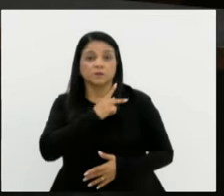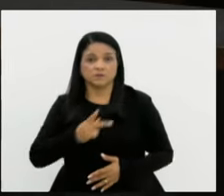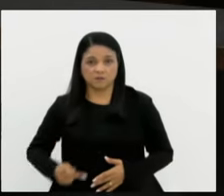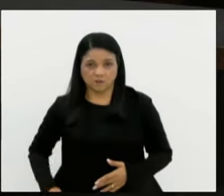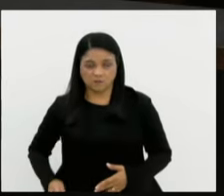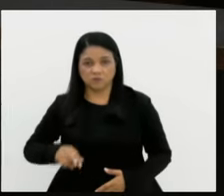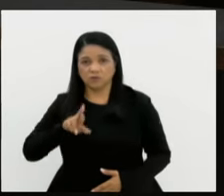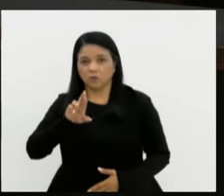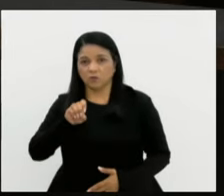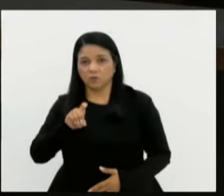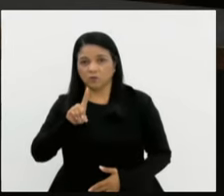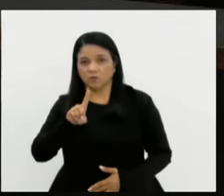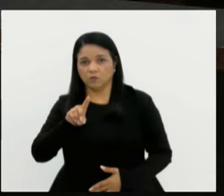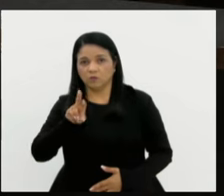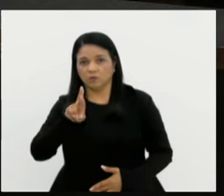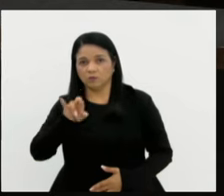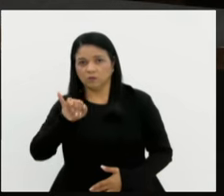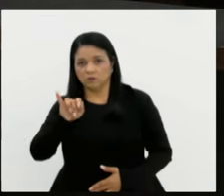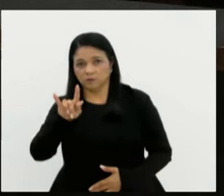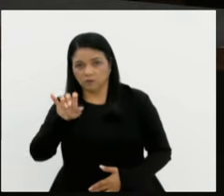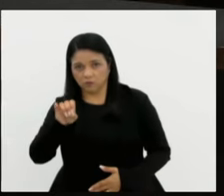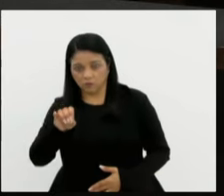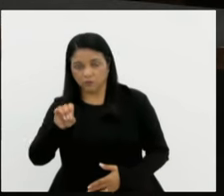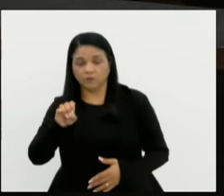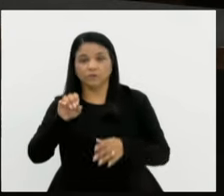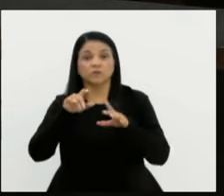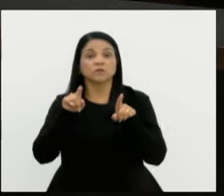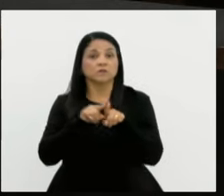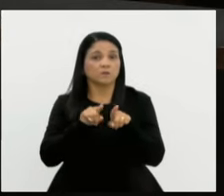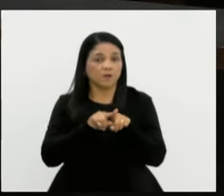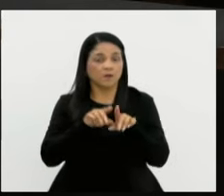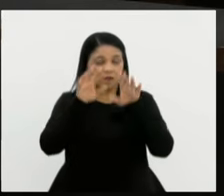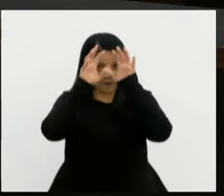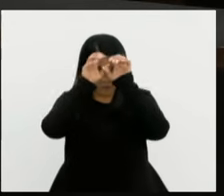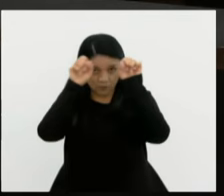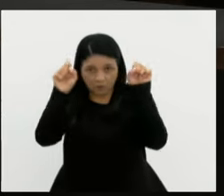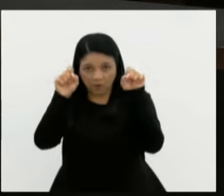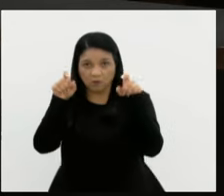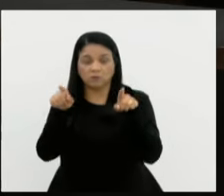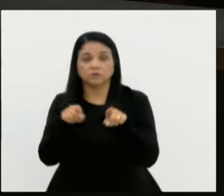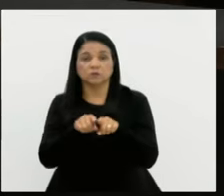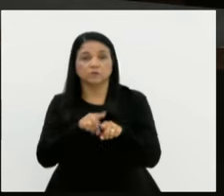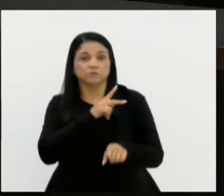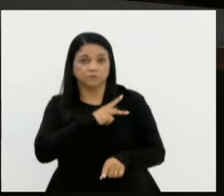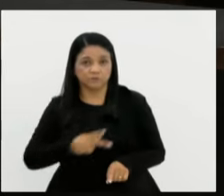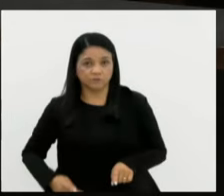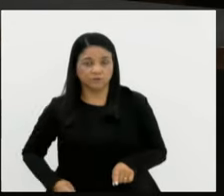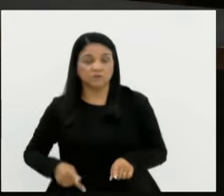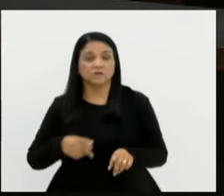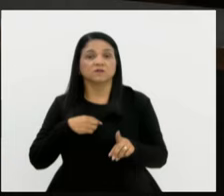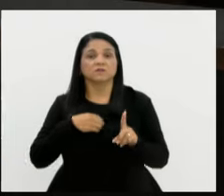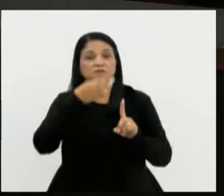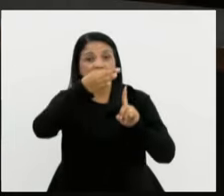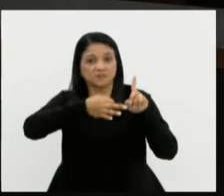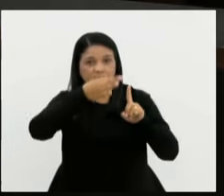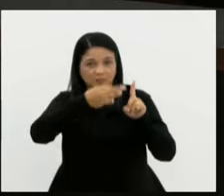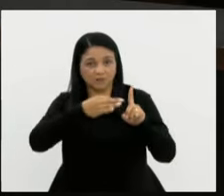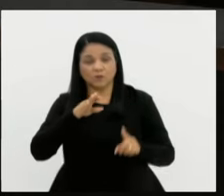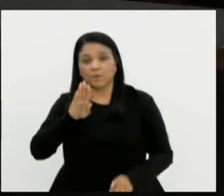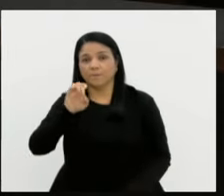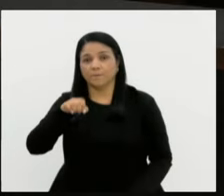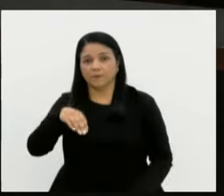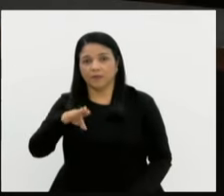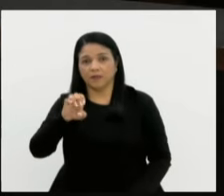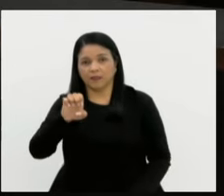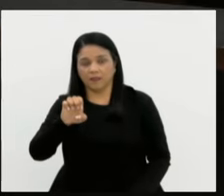presidente do colendo Tribunal de Justiça e do excelentíssimo senhor desembargador Benedito